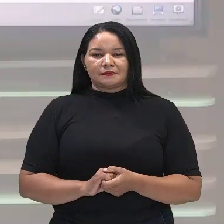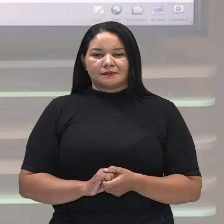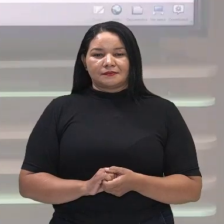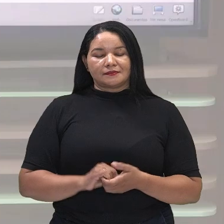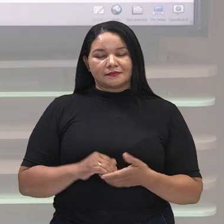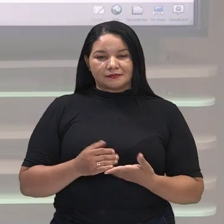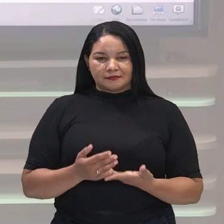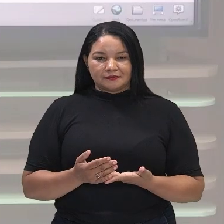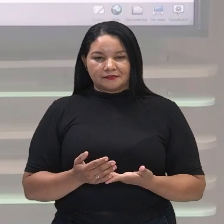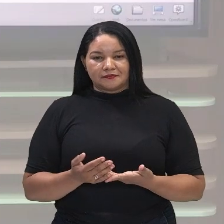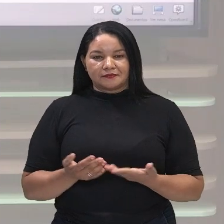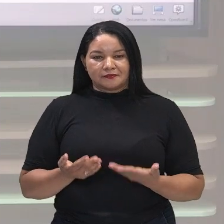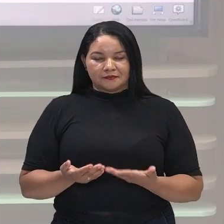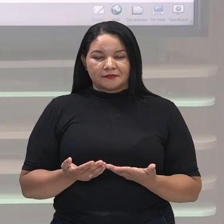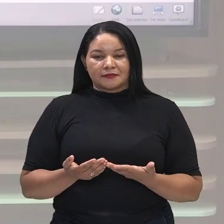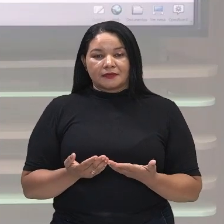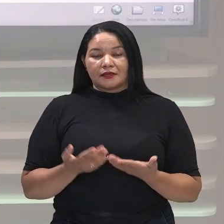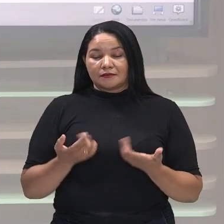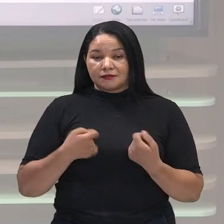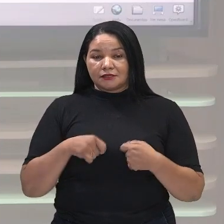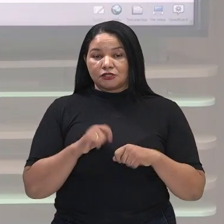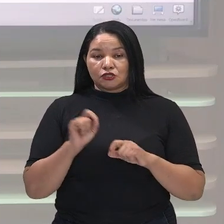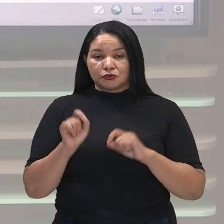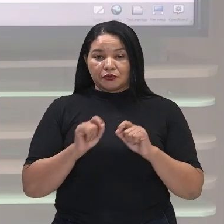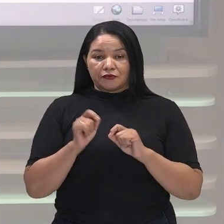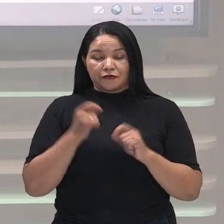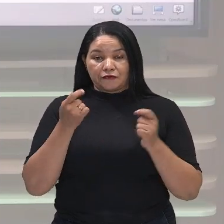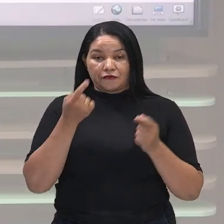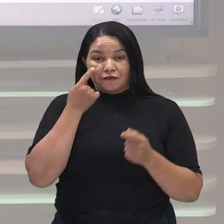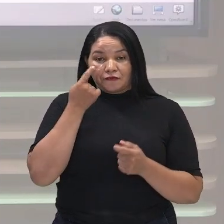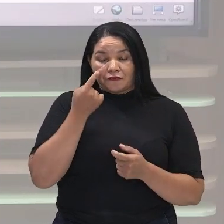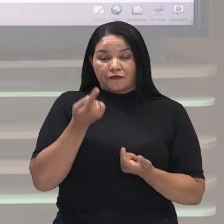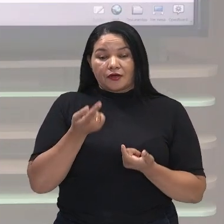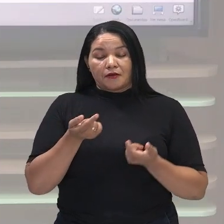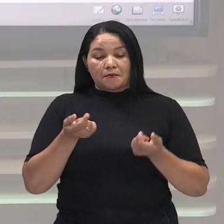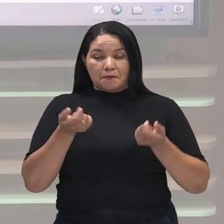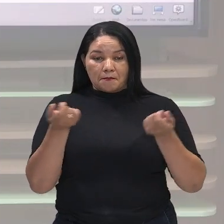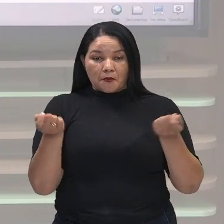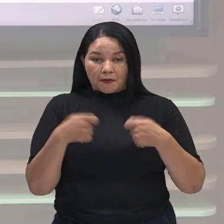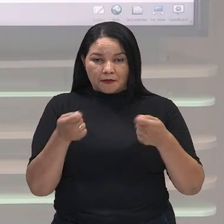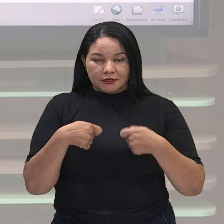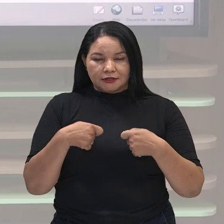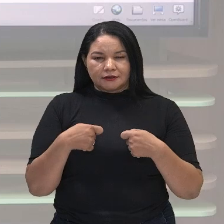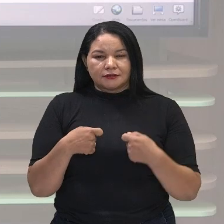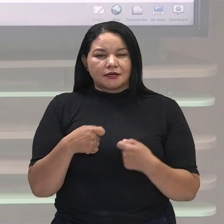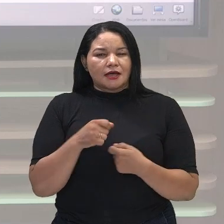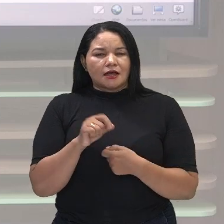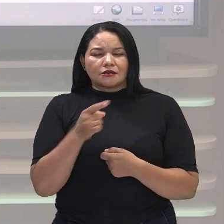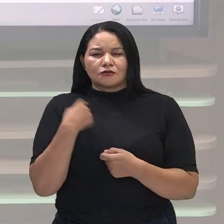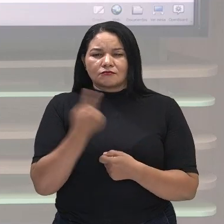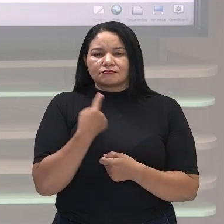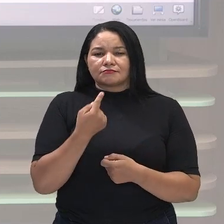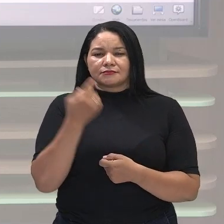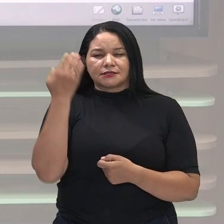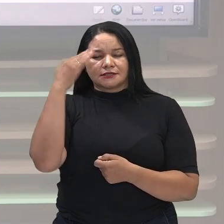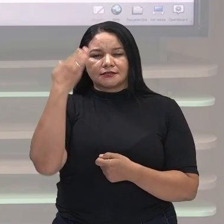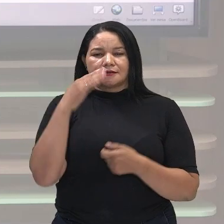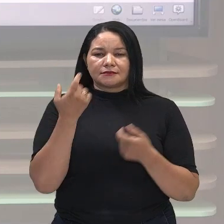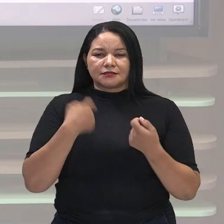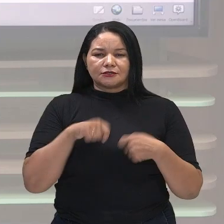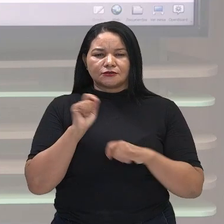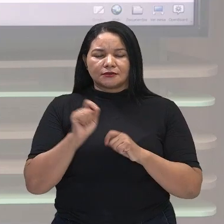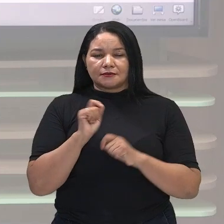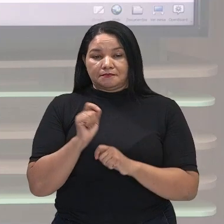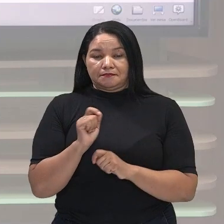Essa parte da revisão a gente vai trabalhar sobre probabilidade. E para que a gente possa entender o que é probabilidade, é importante que a